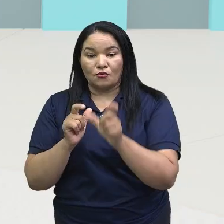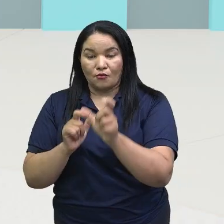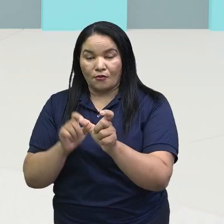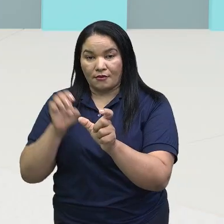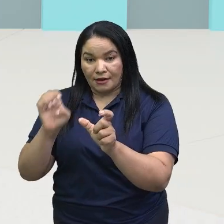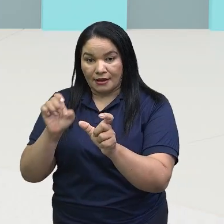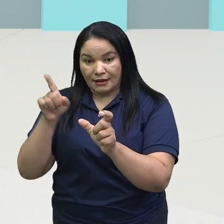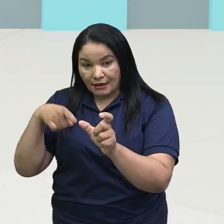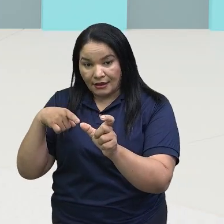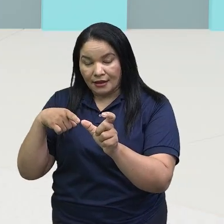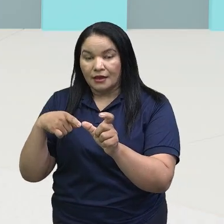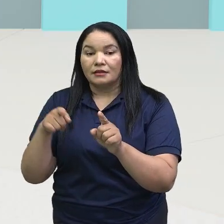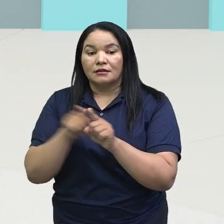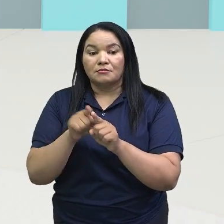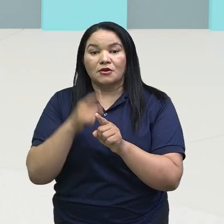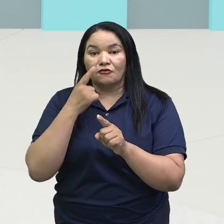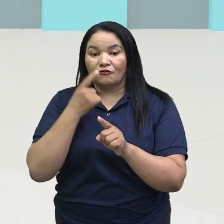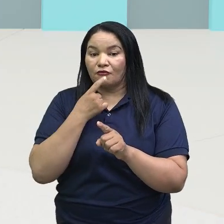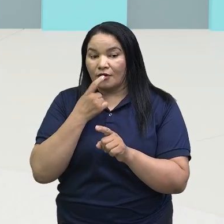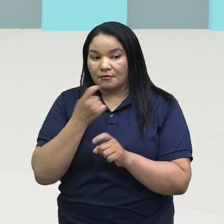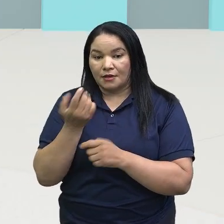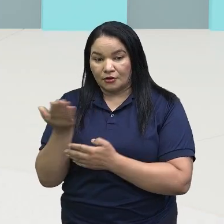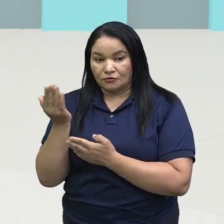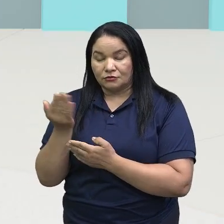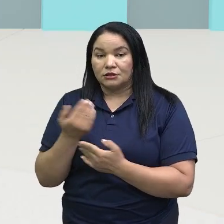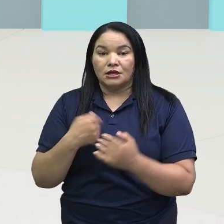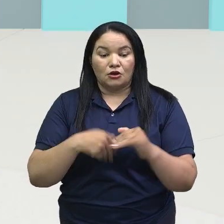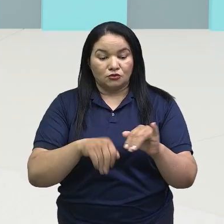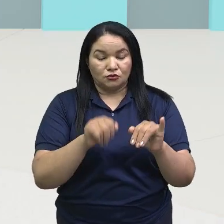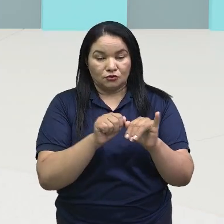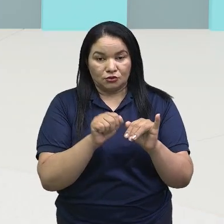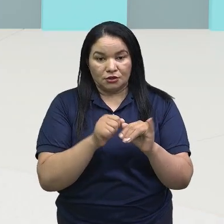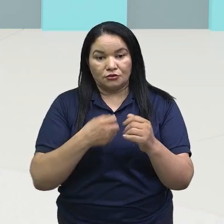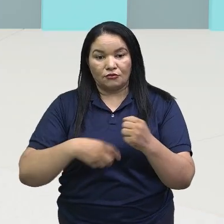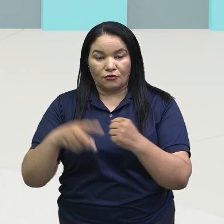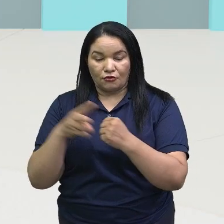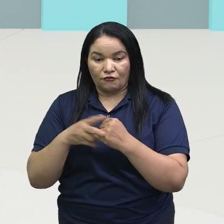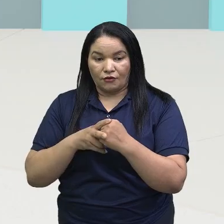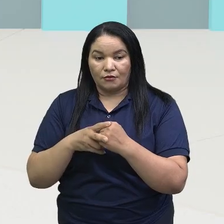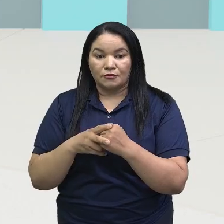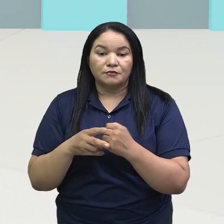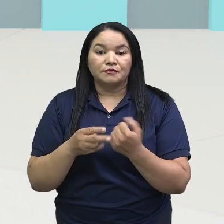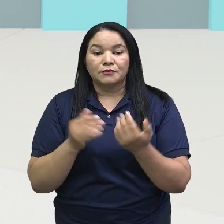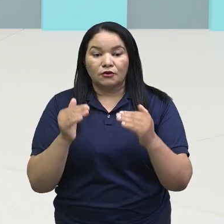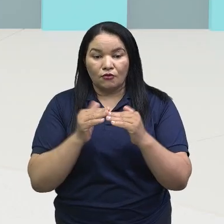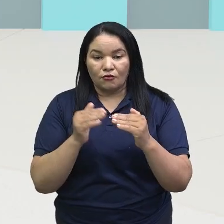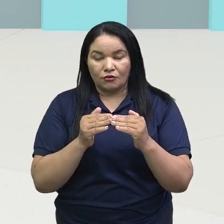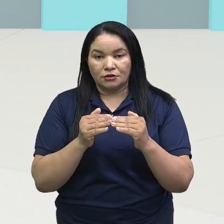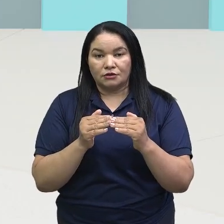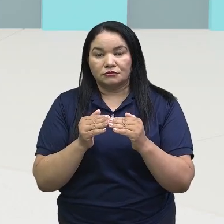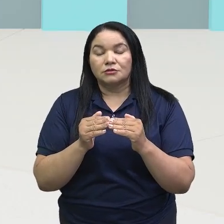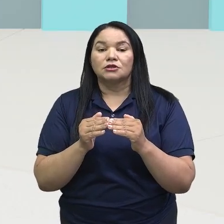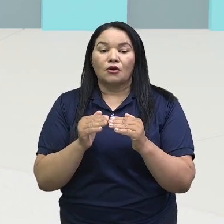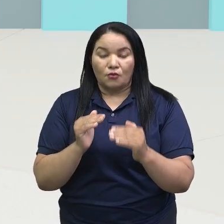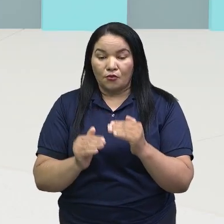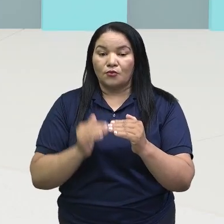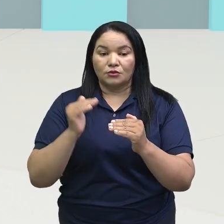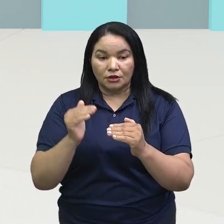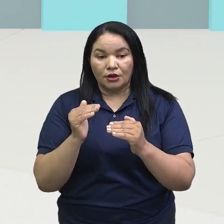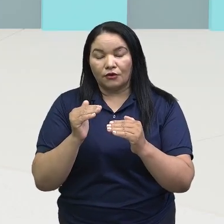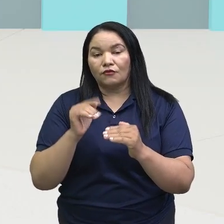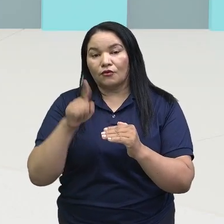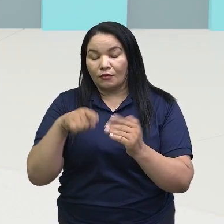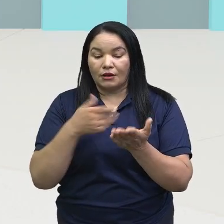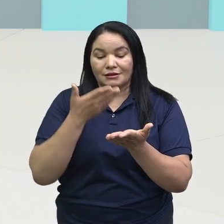aí em destaque. Então, nós temos o sujeito e o verbo concordando. O nível dessas aulas do